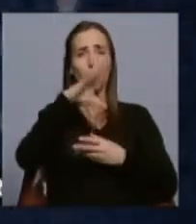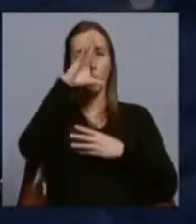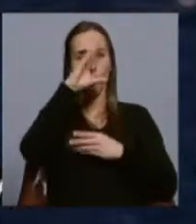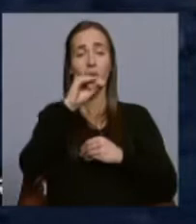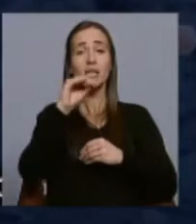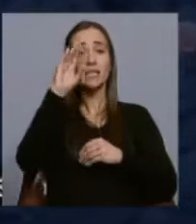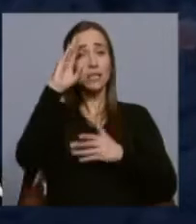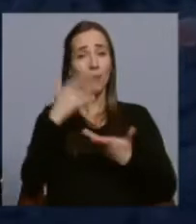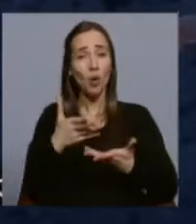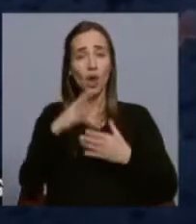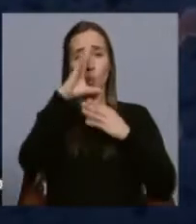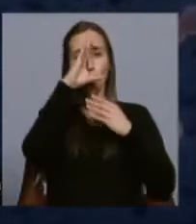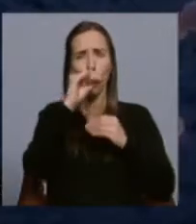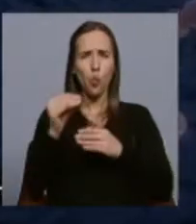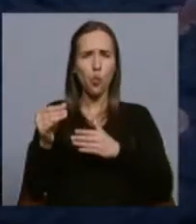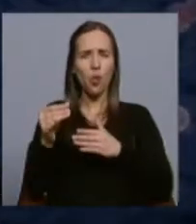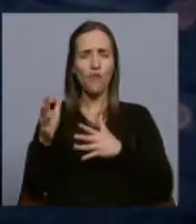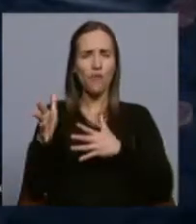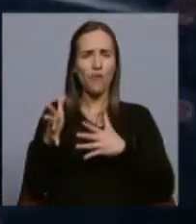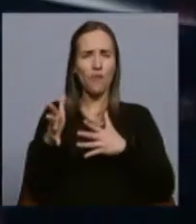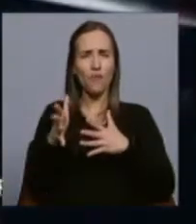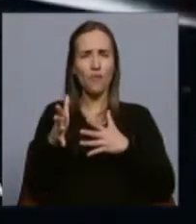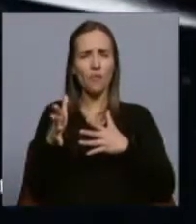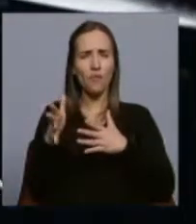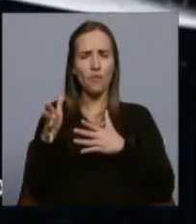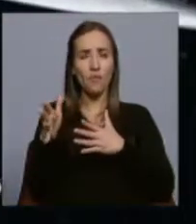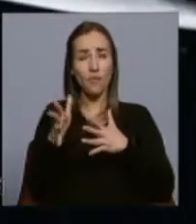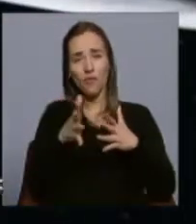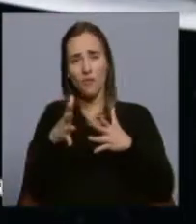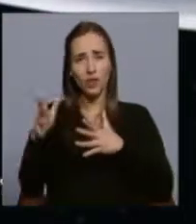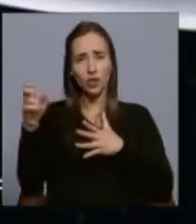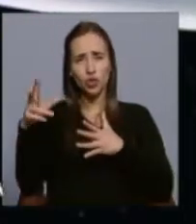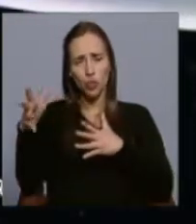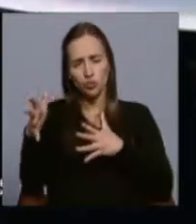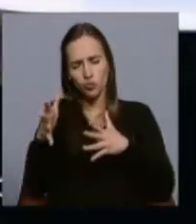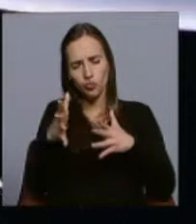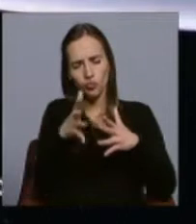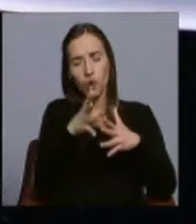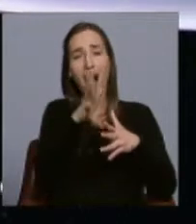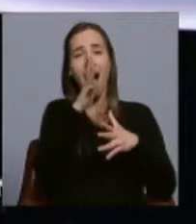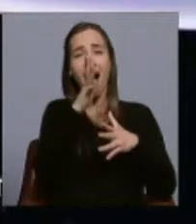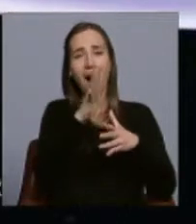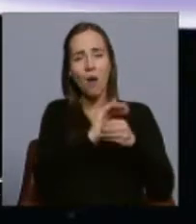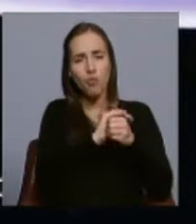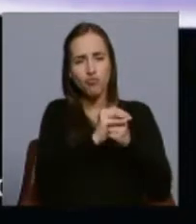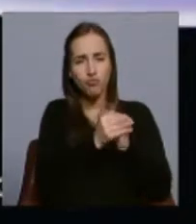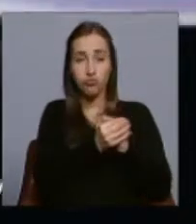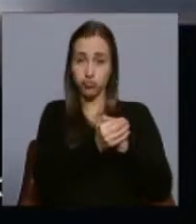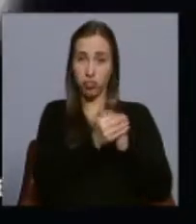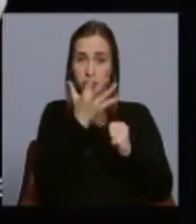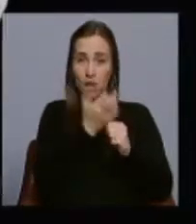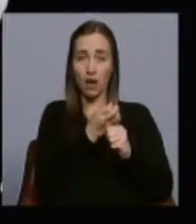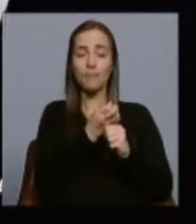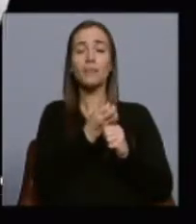solar é um dos agentes que pode sintetizar esta água na sua superfície. Mas quando a Lua está na